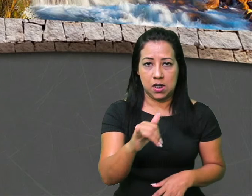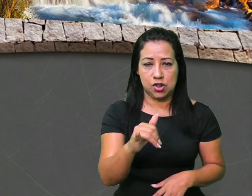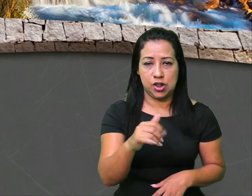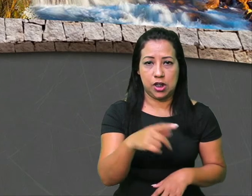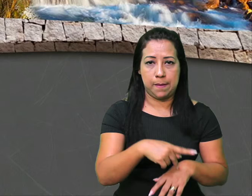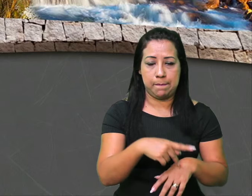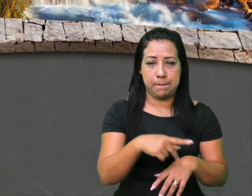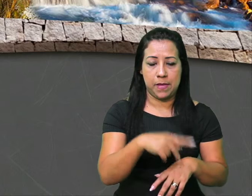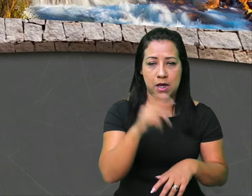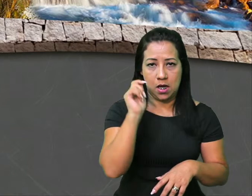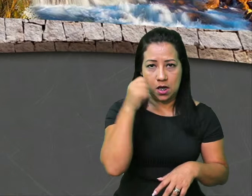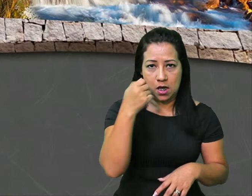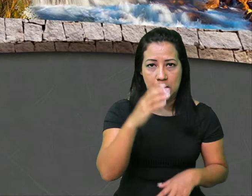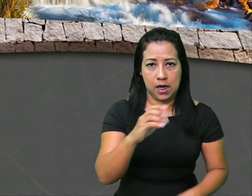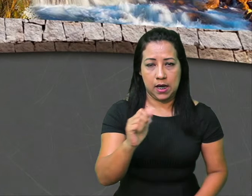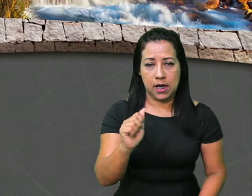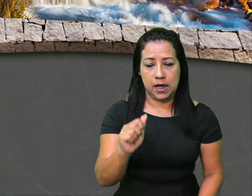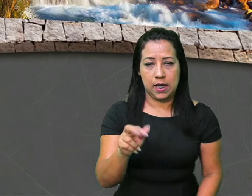indústria, têxtil,